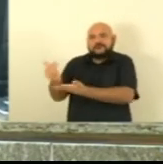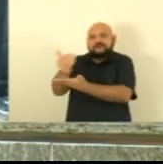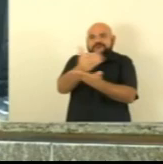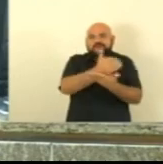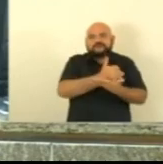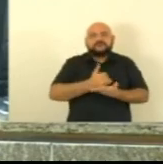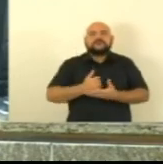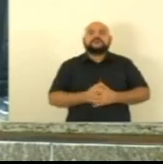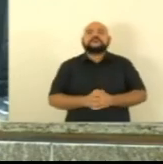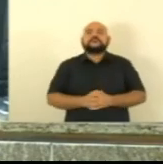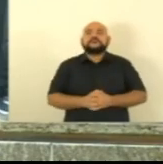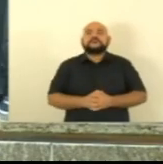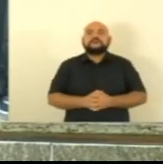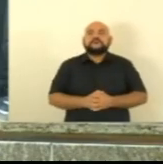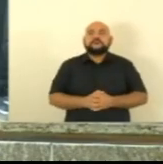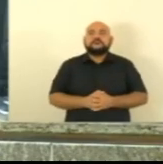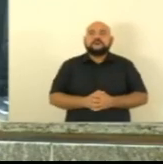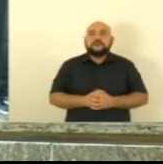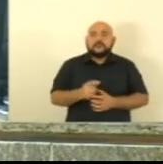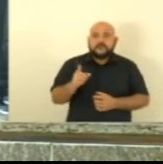Pois não, deputado Alan.